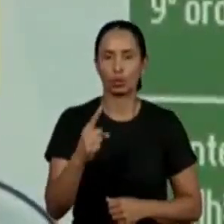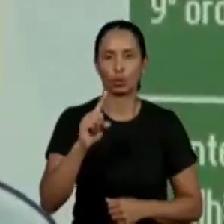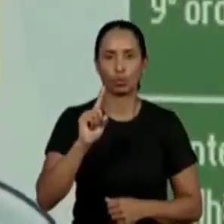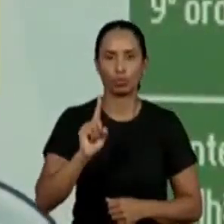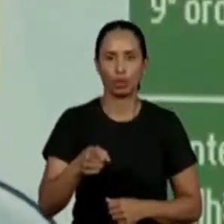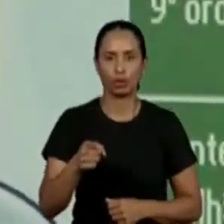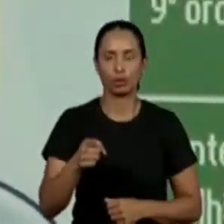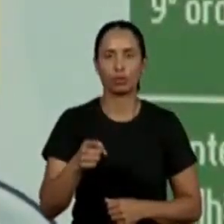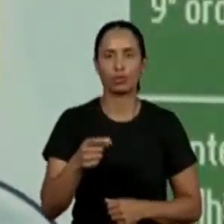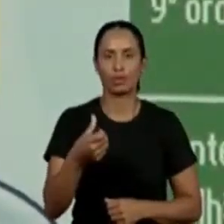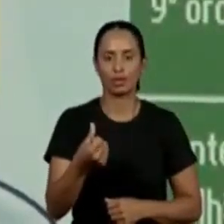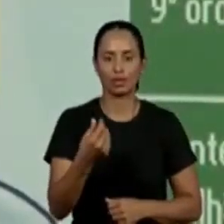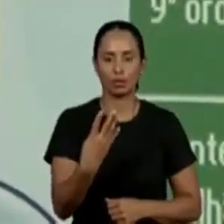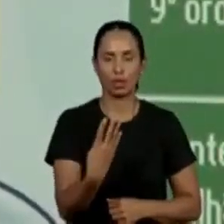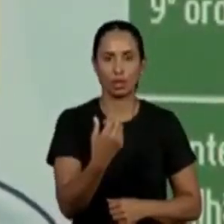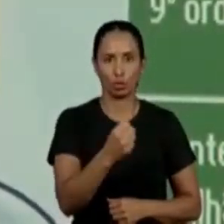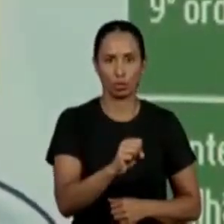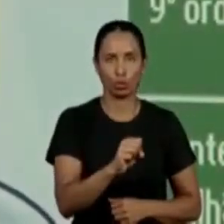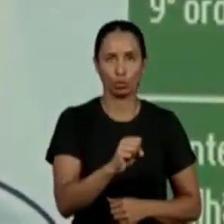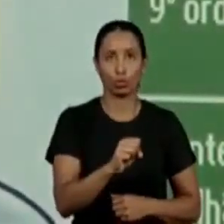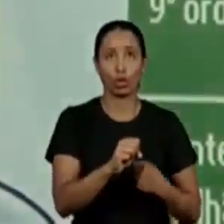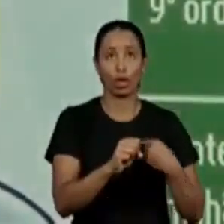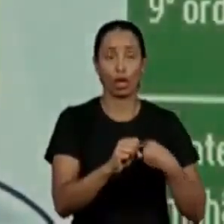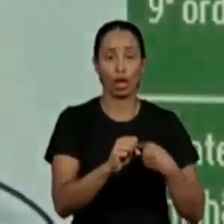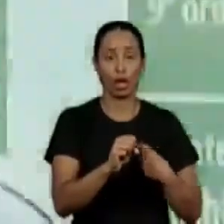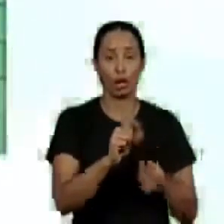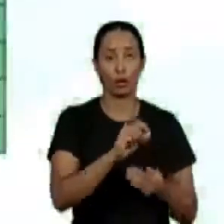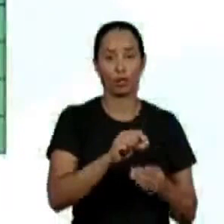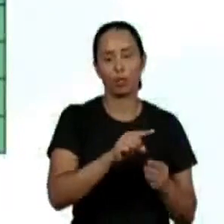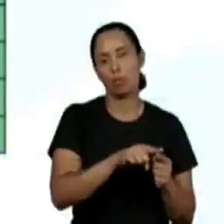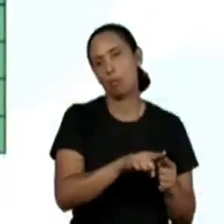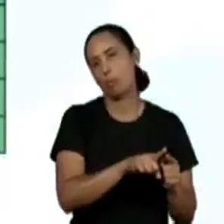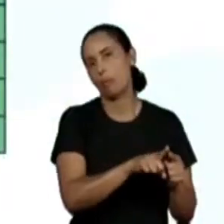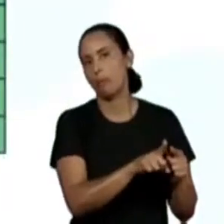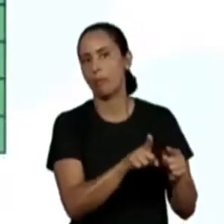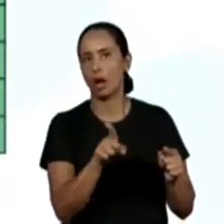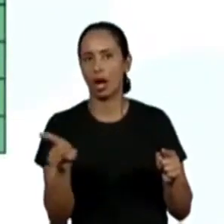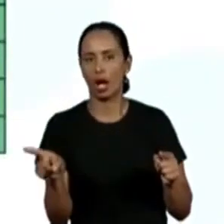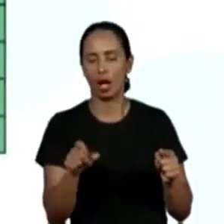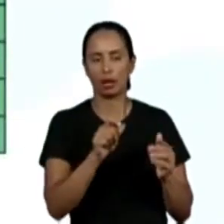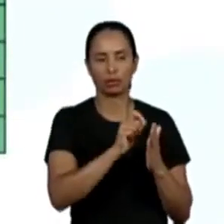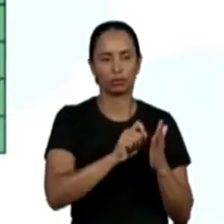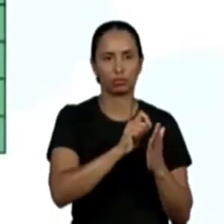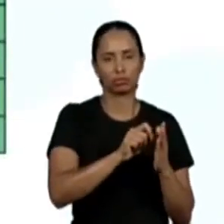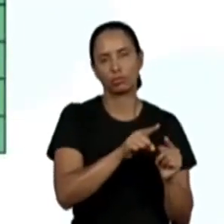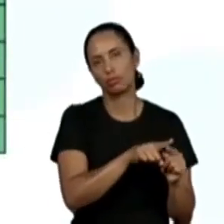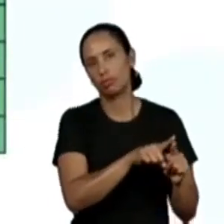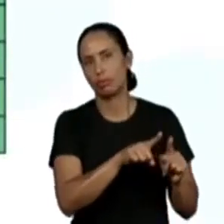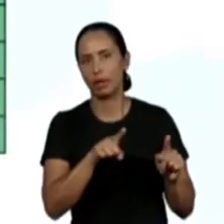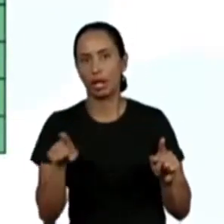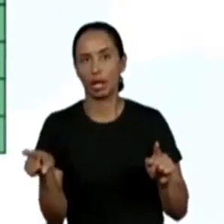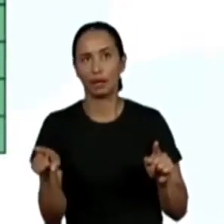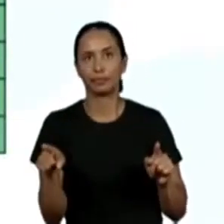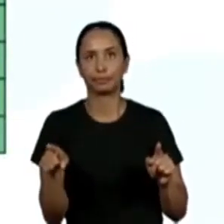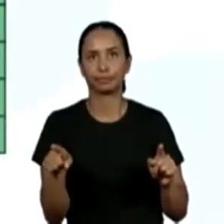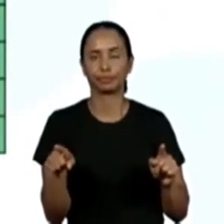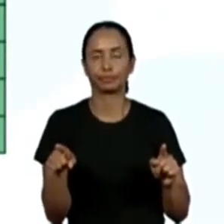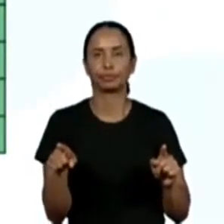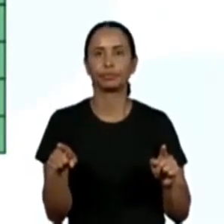61.248 e eu vou escrever de lá para cá. Então eu pego o 8 aqui, ó, ponho o 8 na casa da